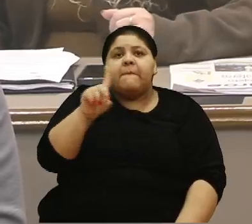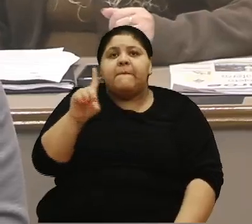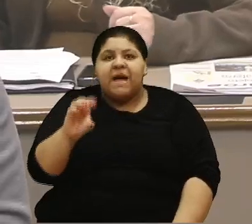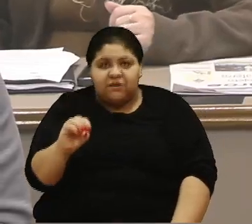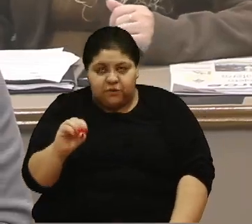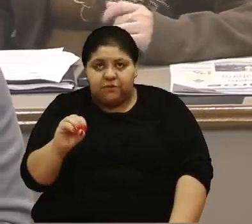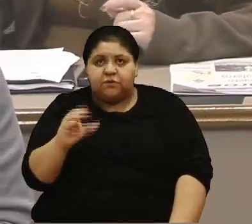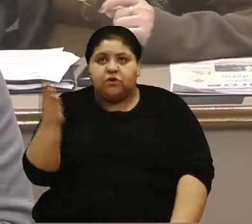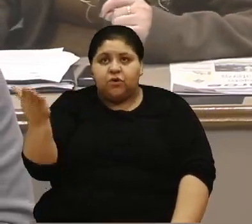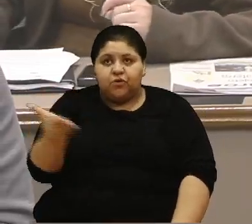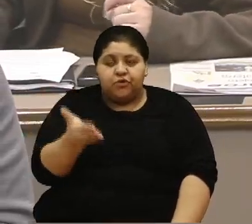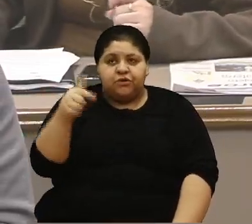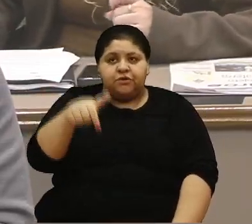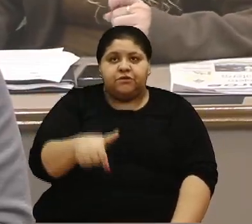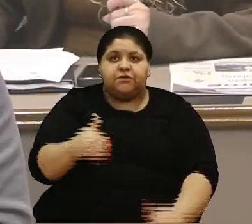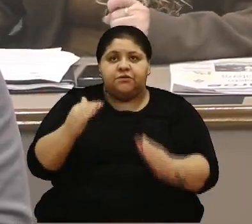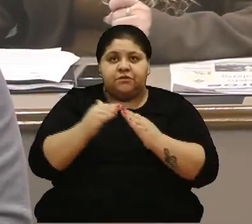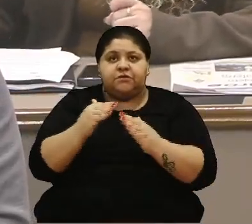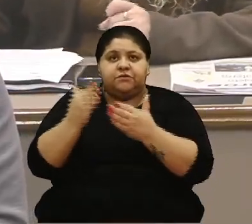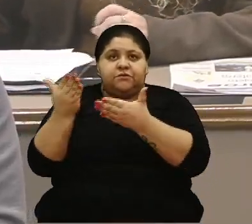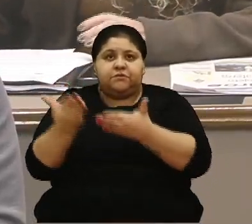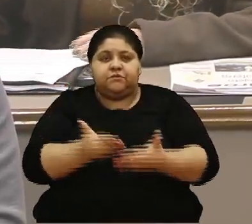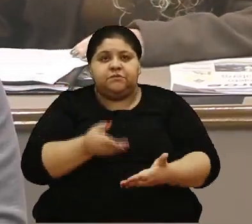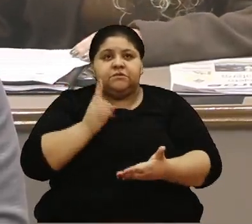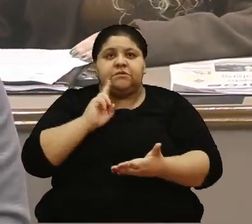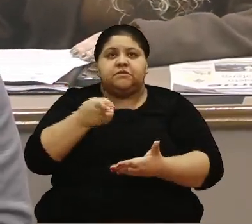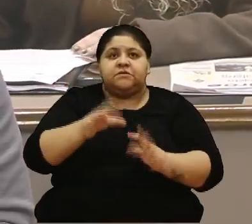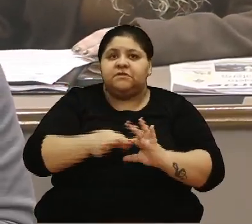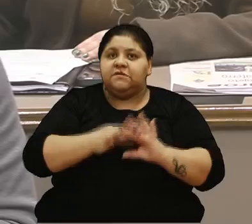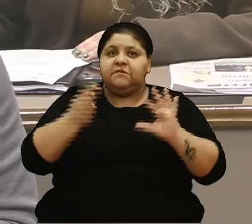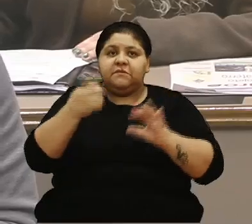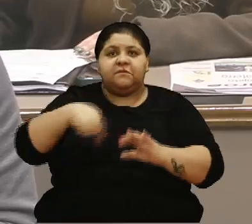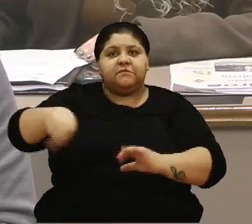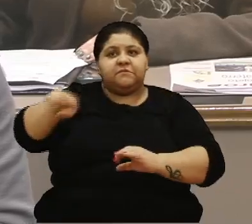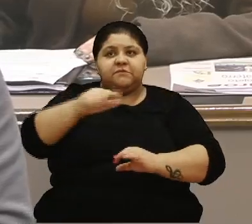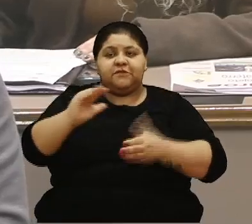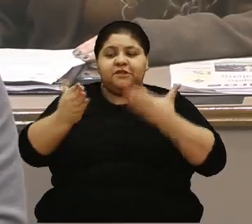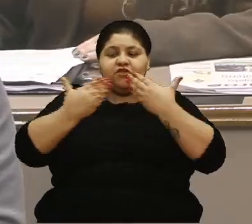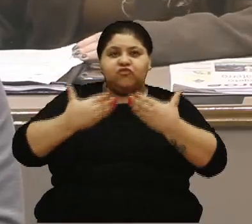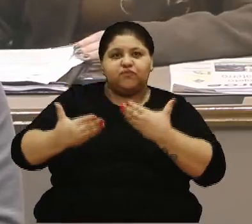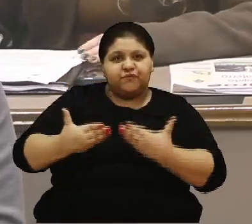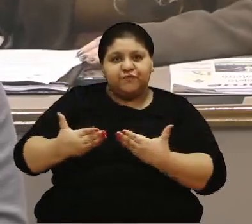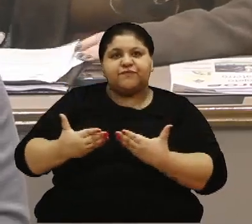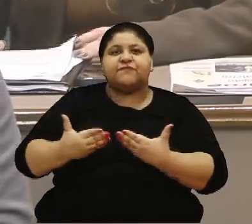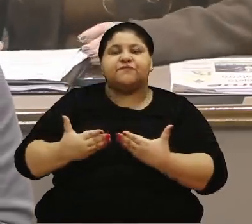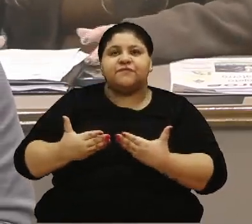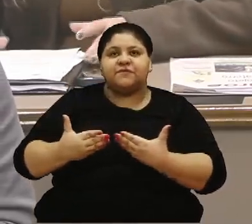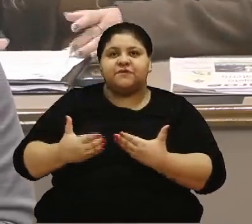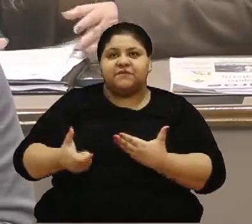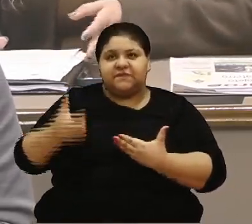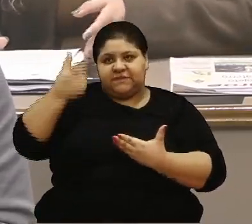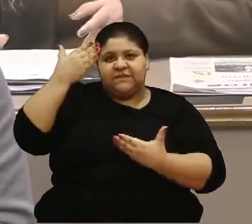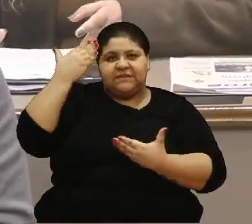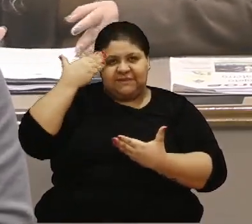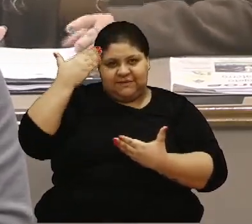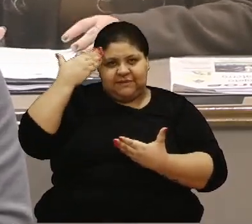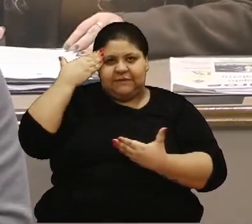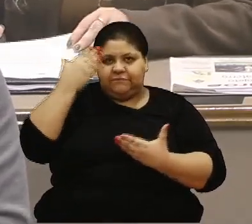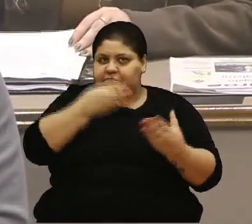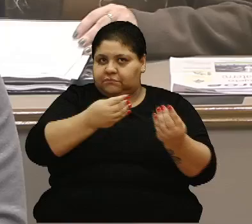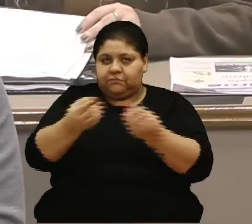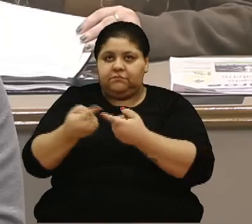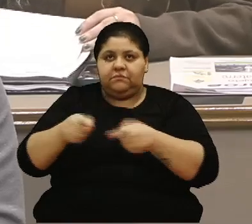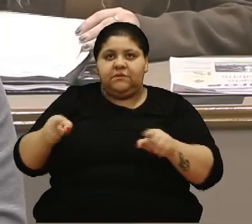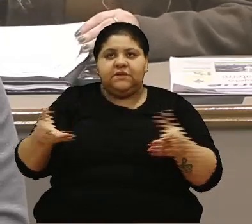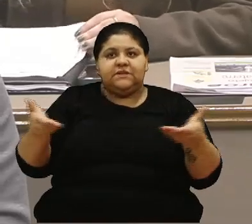está assumindo nessa casa. Seja muito bem-vindo, estaremos sempre à disposição aqui para dirimir qualquer dúvida, o senhor, mesmo o senhor tendo o conhecimento que tem, mas seremos